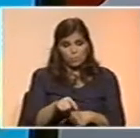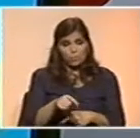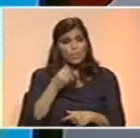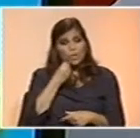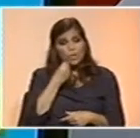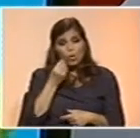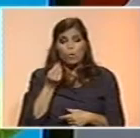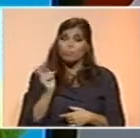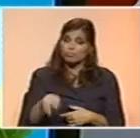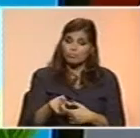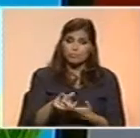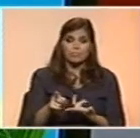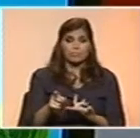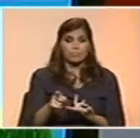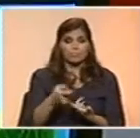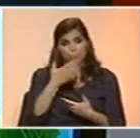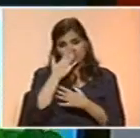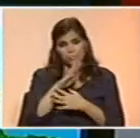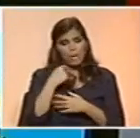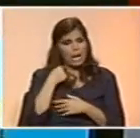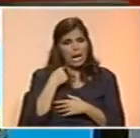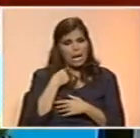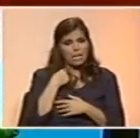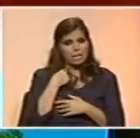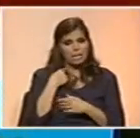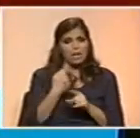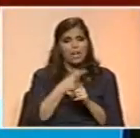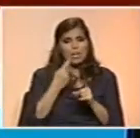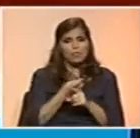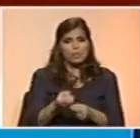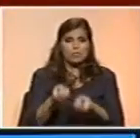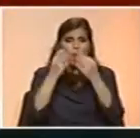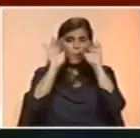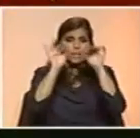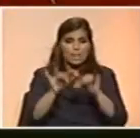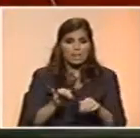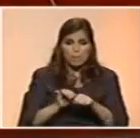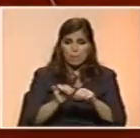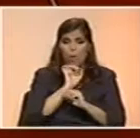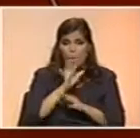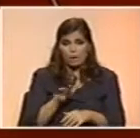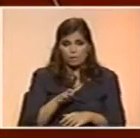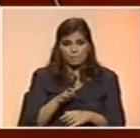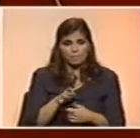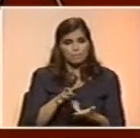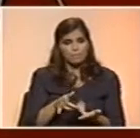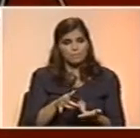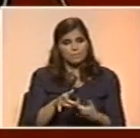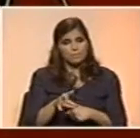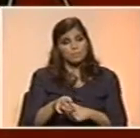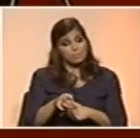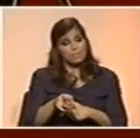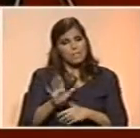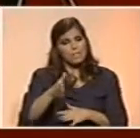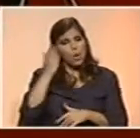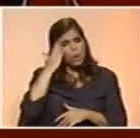vem parar à mesa. E por isso, é? Por exemplo, na questão da carne. Que as coisas não nascem na prateleira do supermercado, basicamente. Exatamente, não é? E é importante termos essa